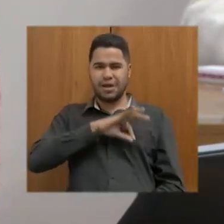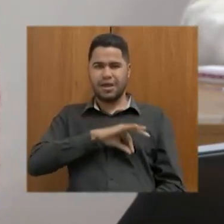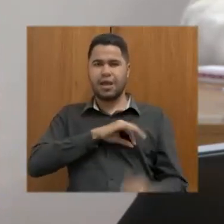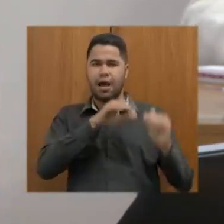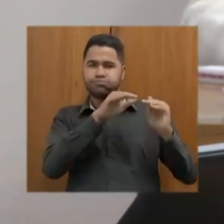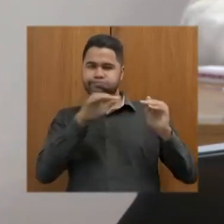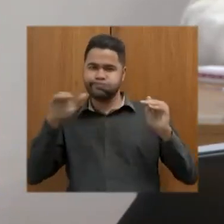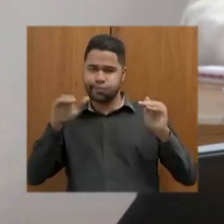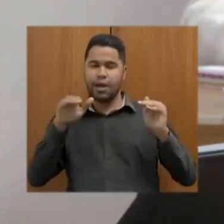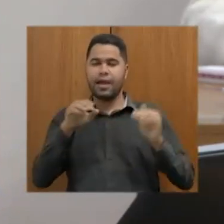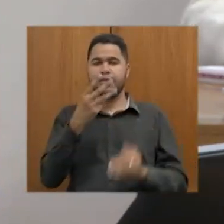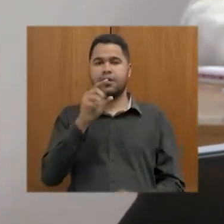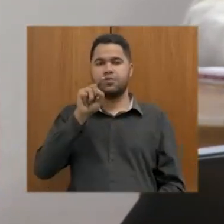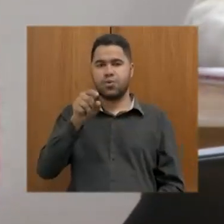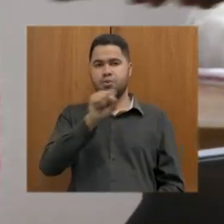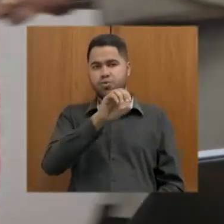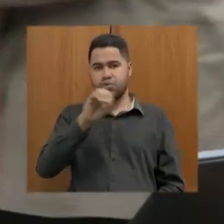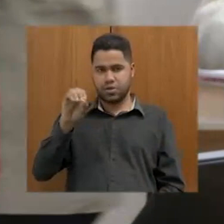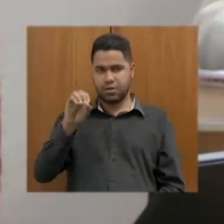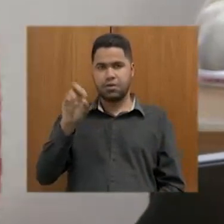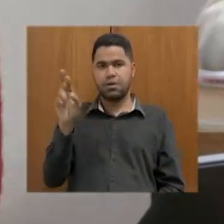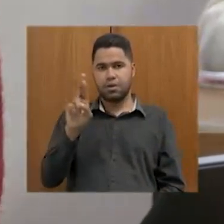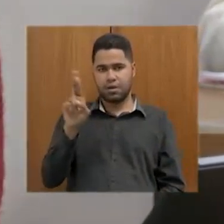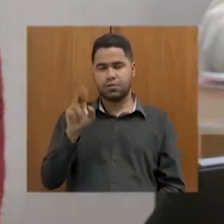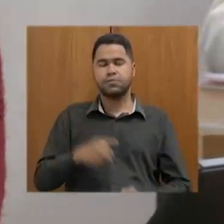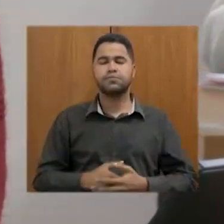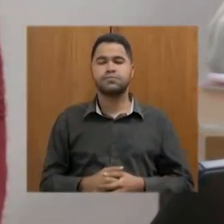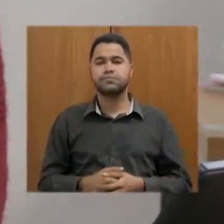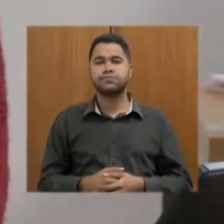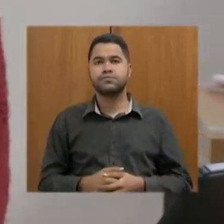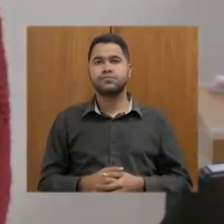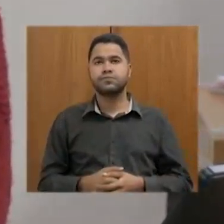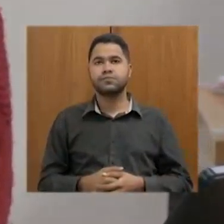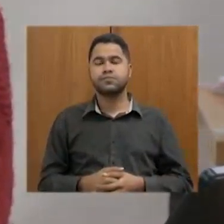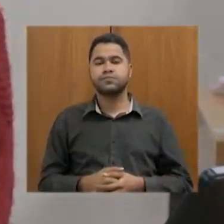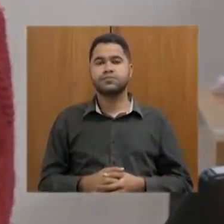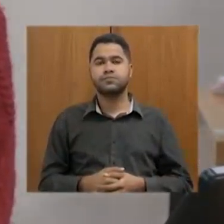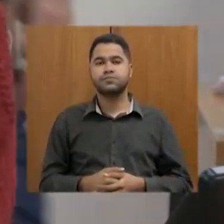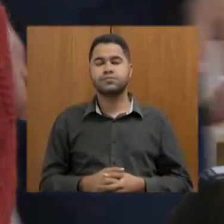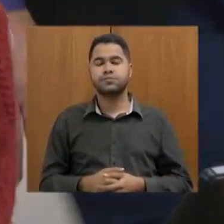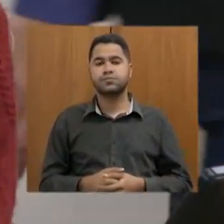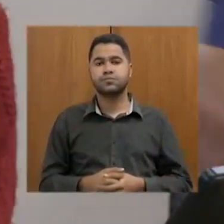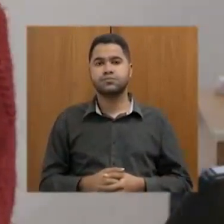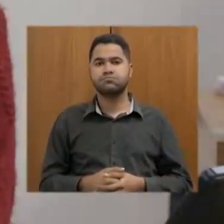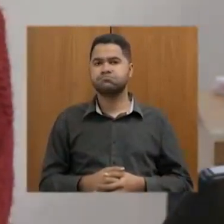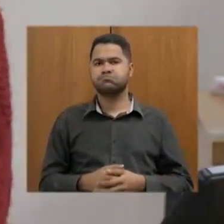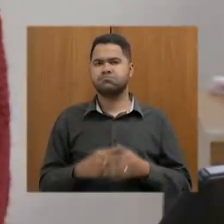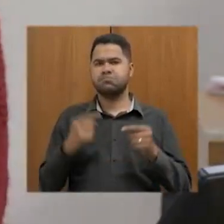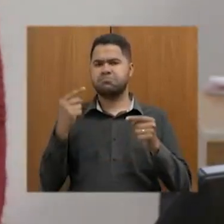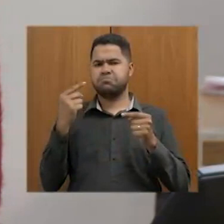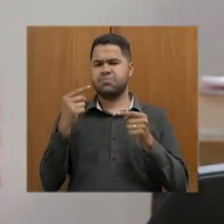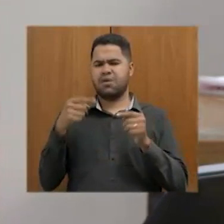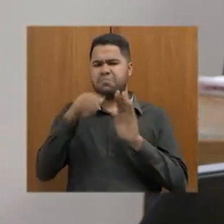texto assim, pagamento do piso nacional de 3.845 reais, os 61 centavos, não faz parte dos